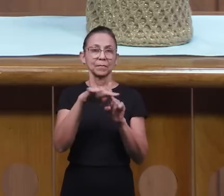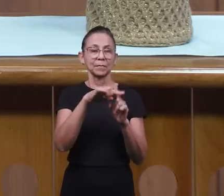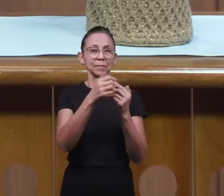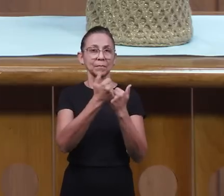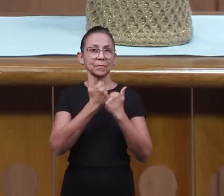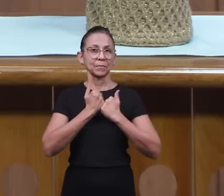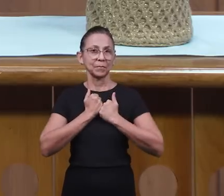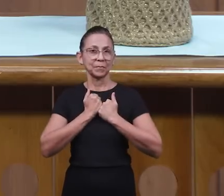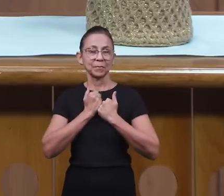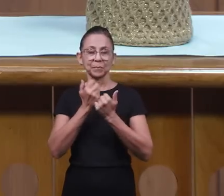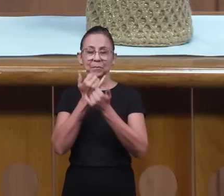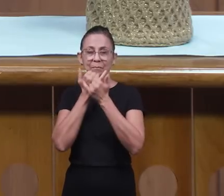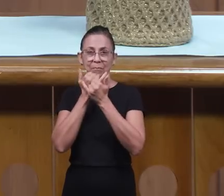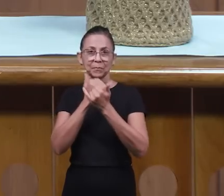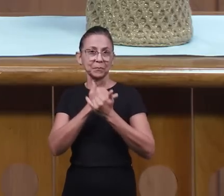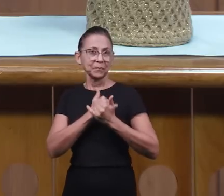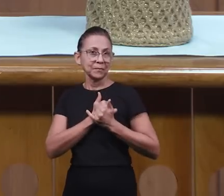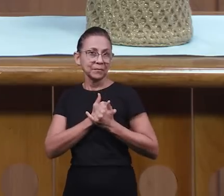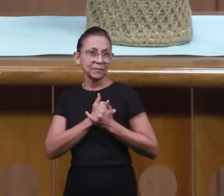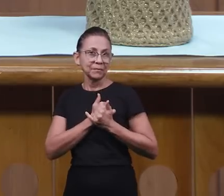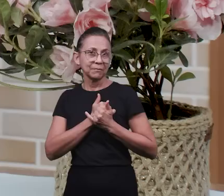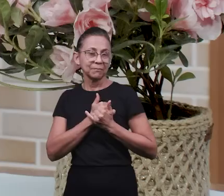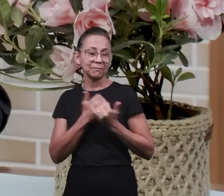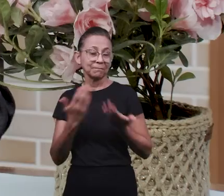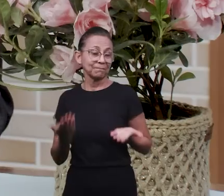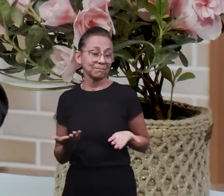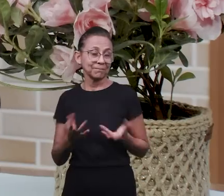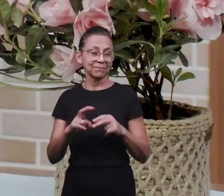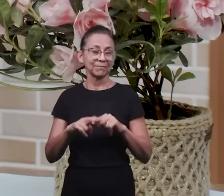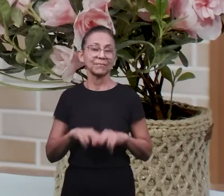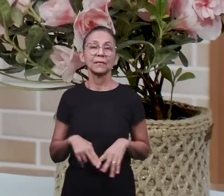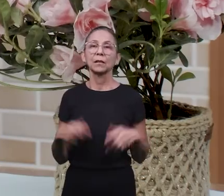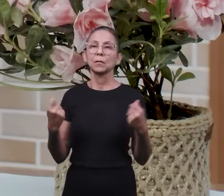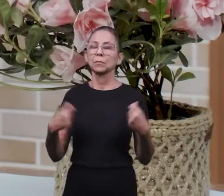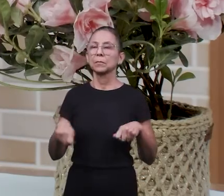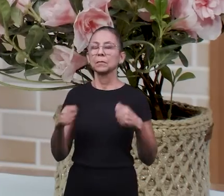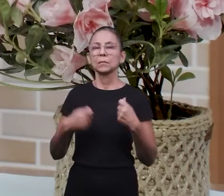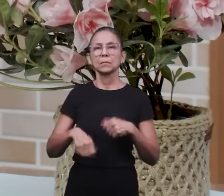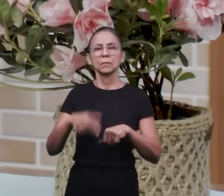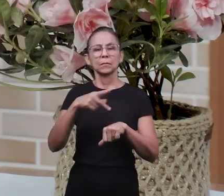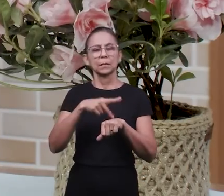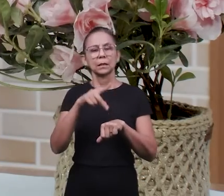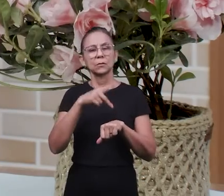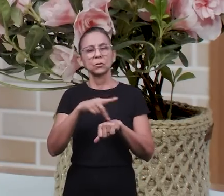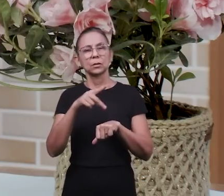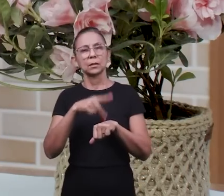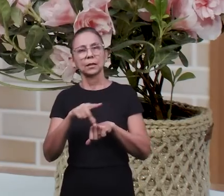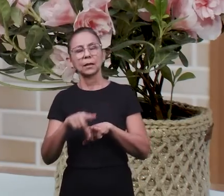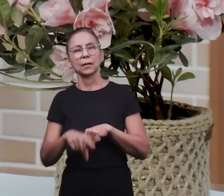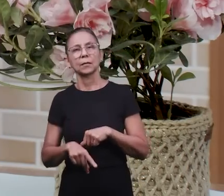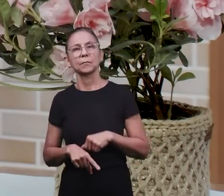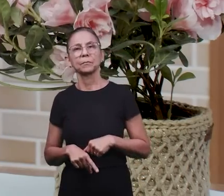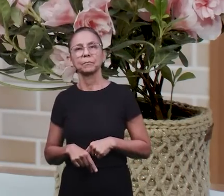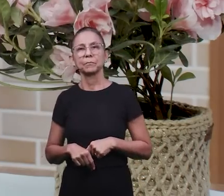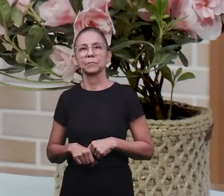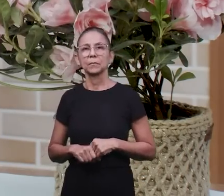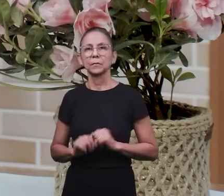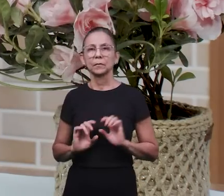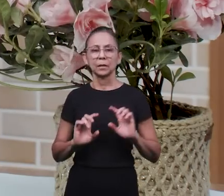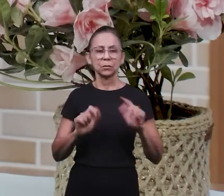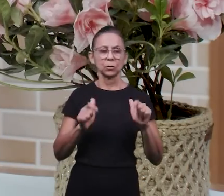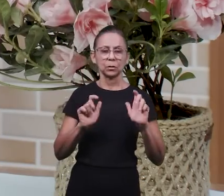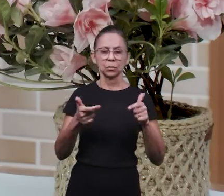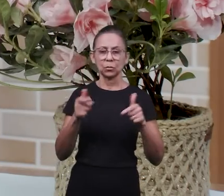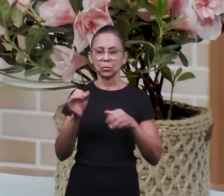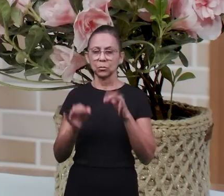bíblico de justiça está ligado à salvação. E é por isso que precisamos praticar, pois a salvação é dinâmica. Nossos atos